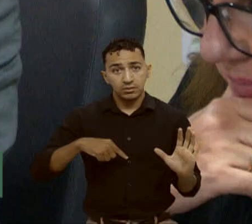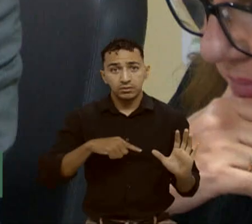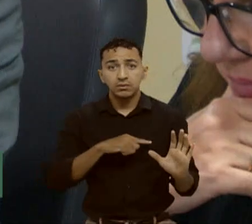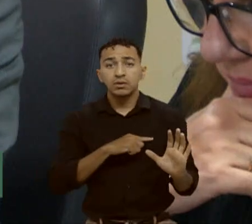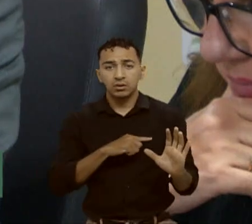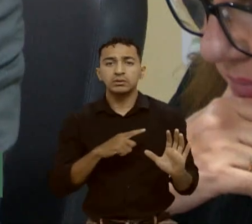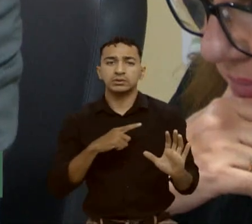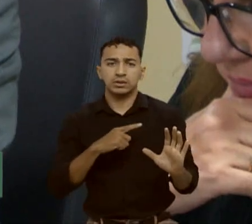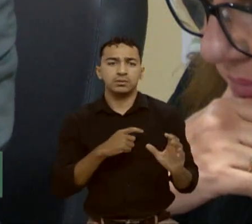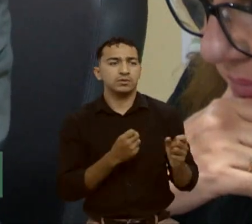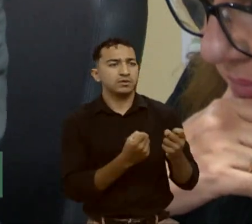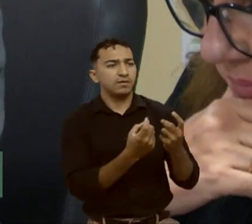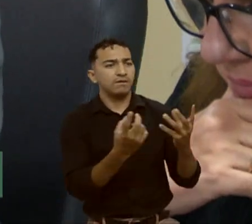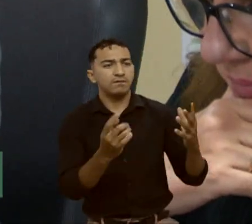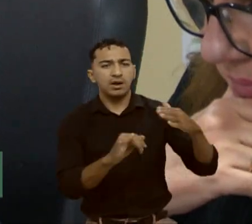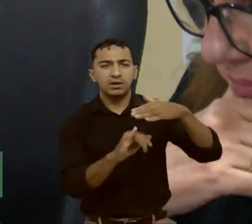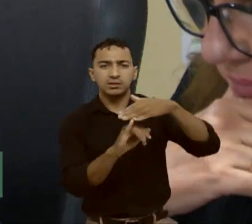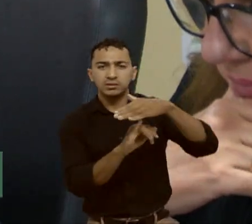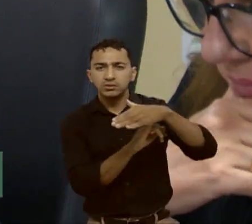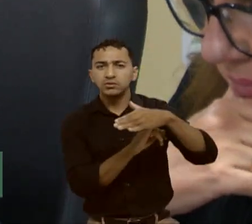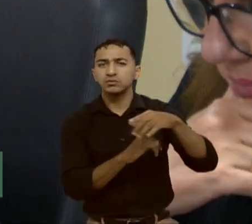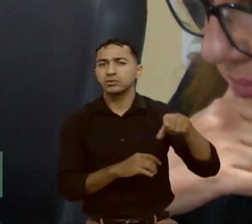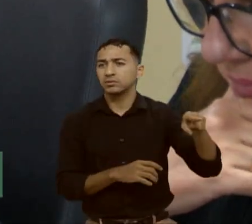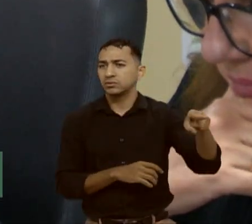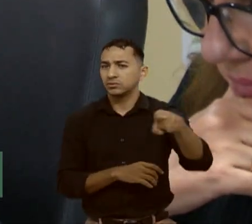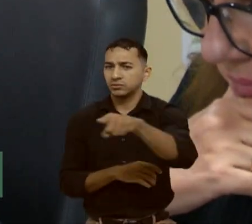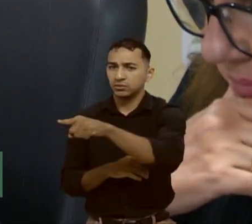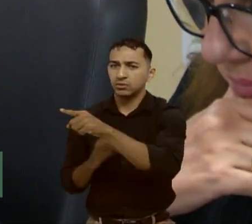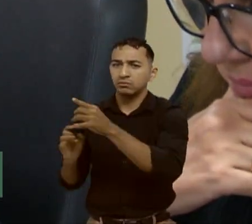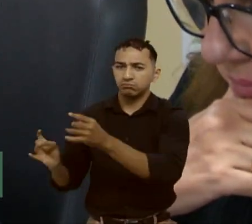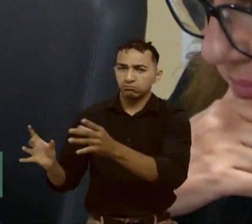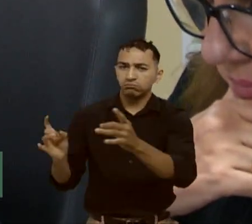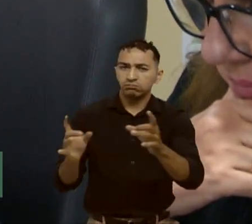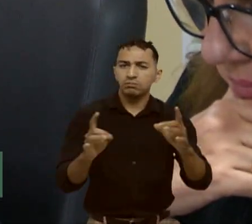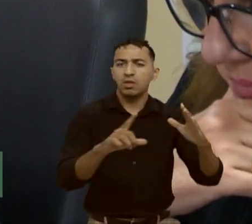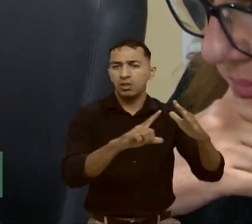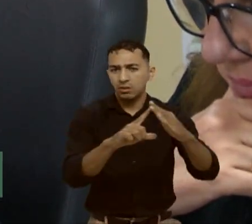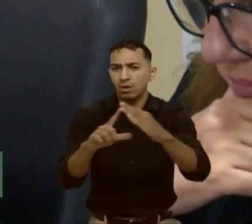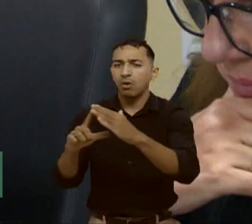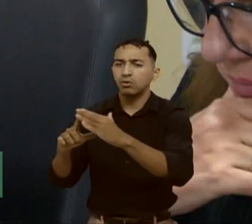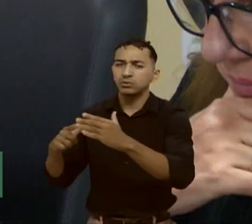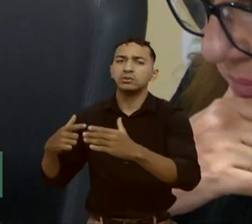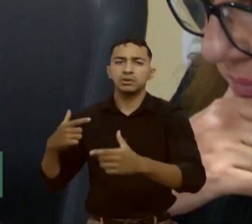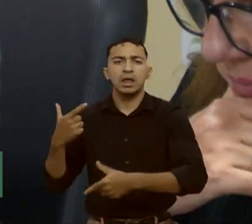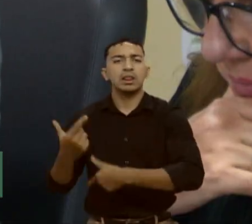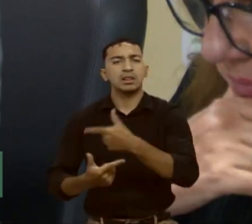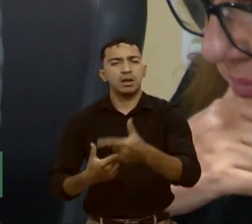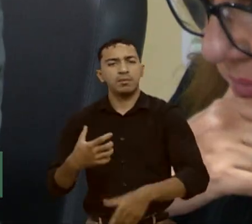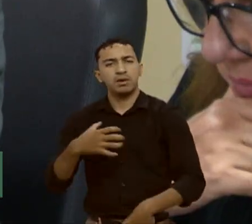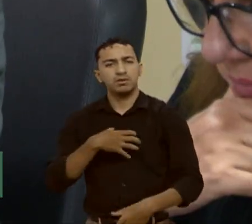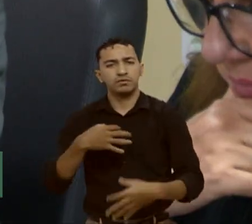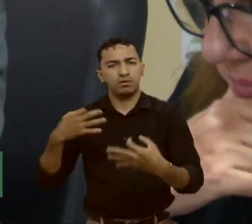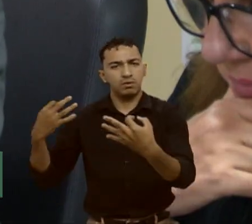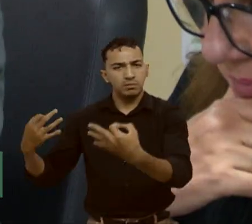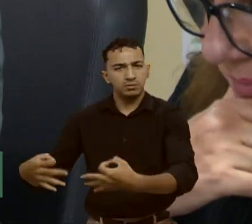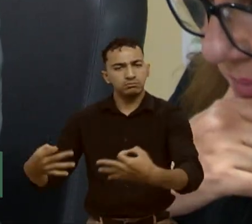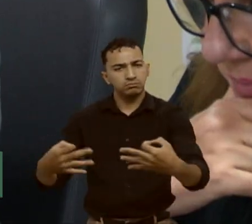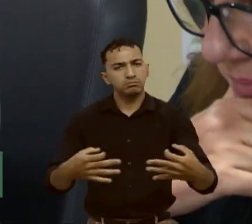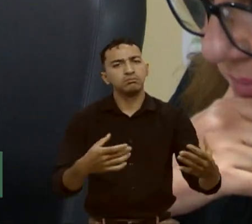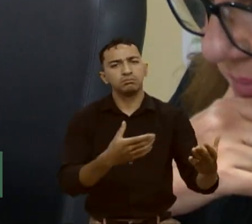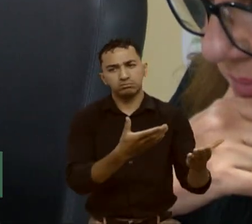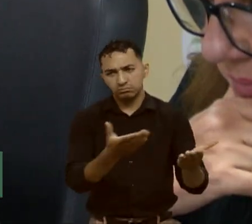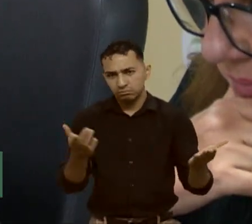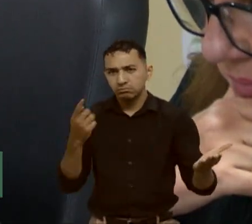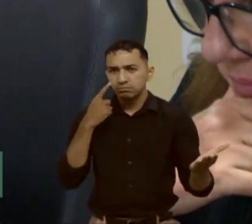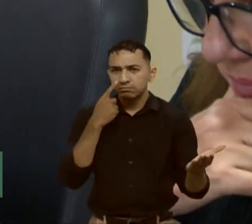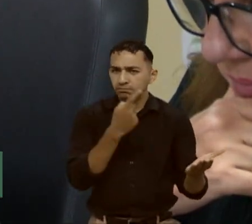instituições, fornecedores, que agem de forma regular e isso daí deve ser contemplado e identificamos isso como